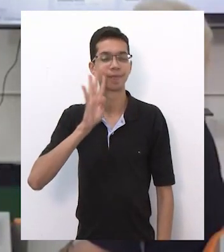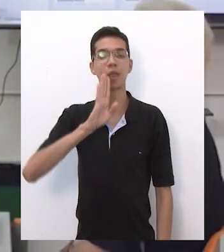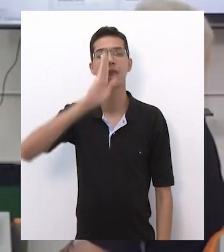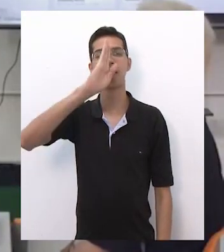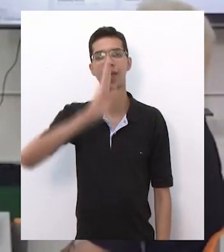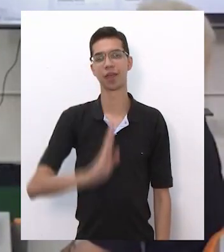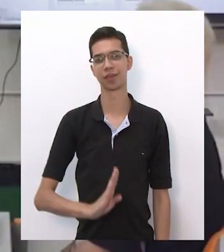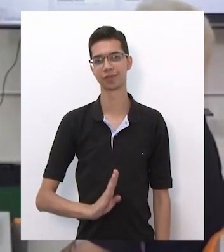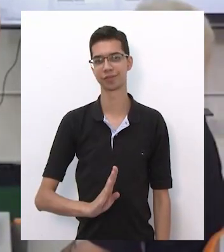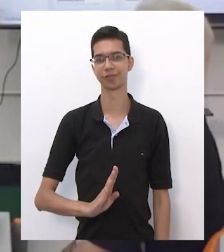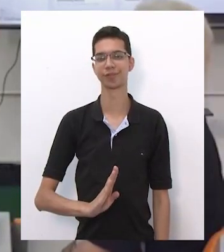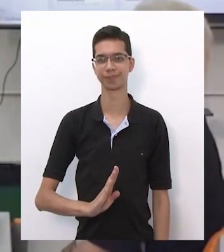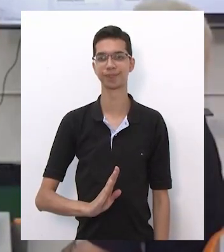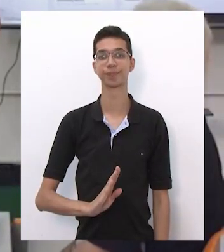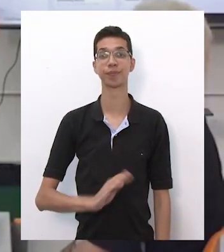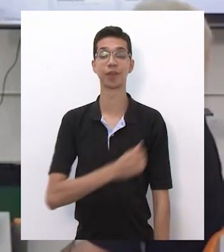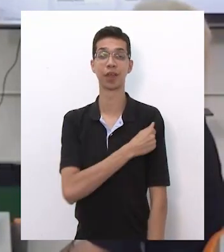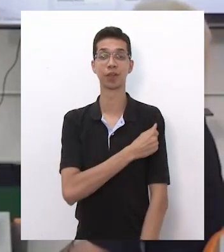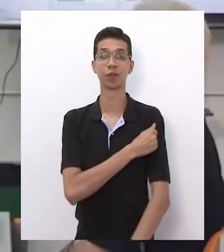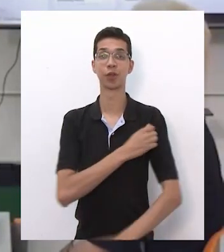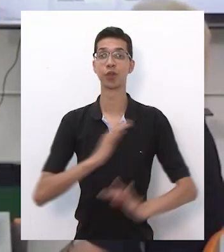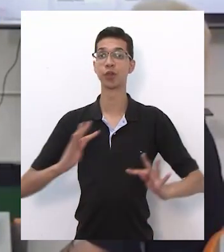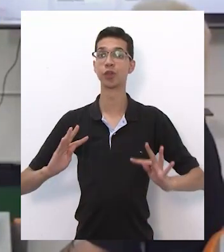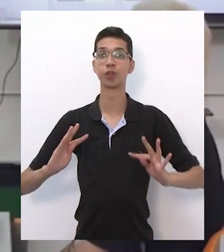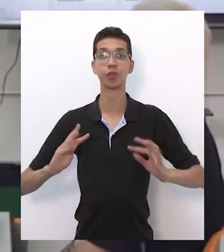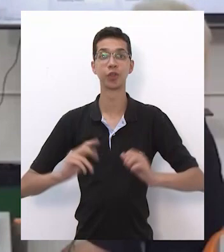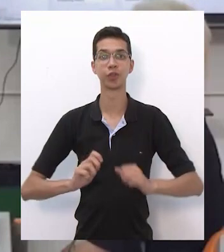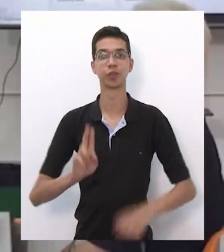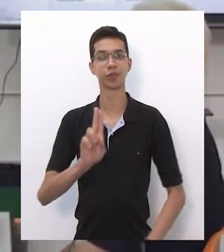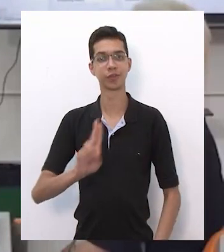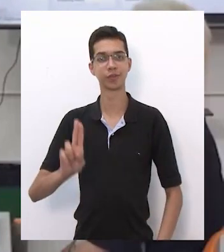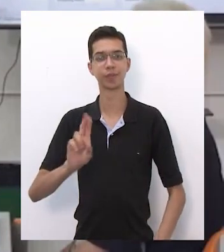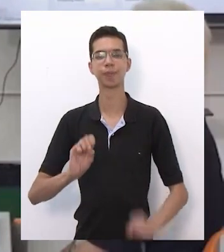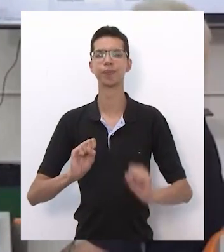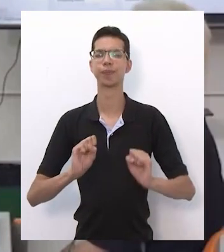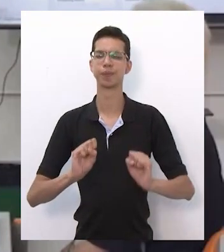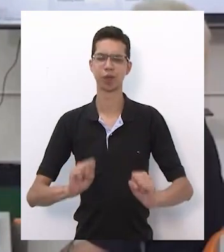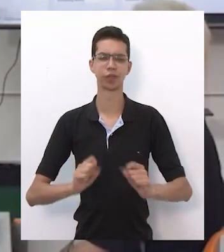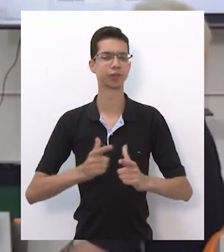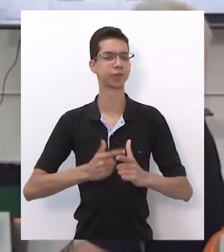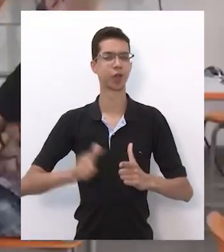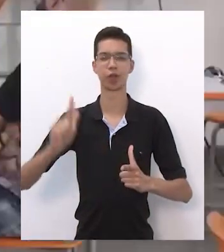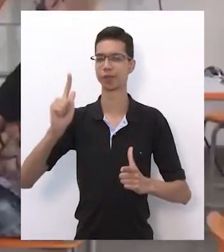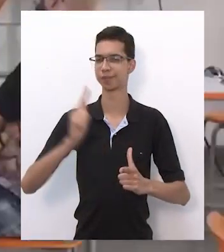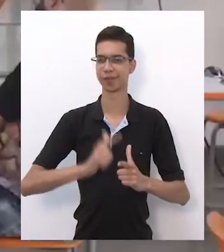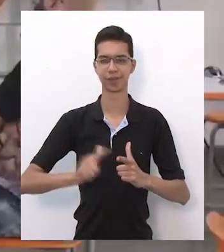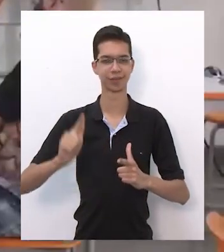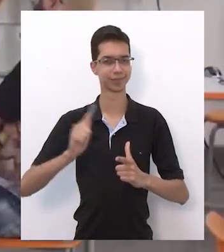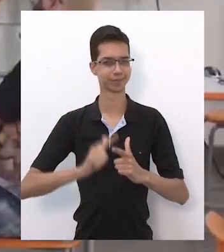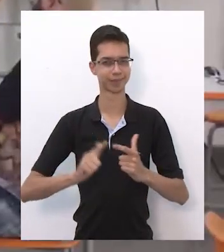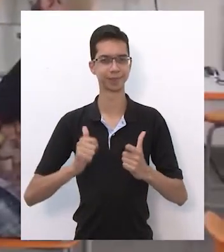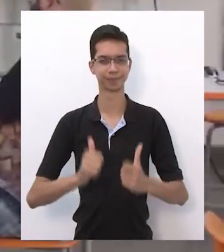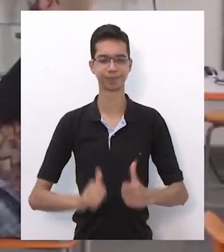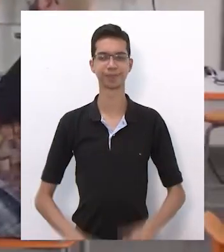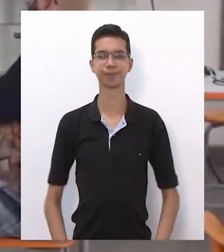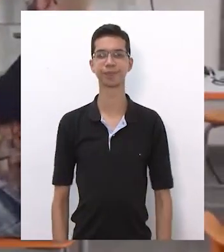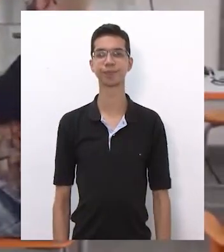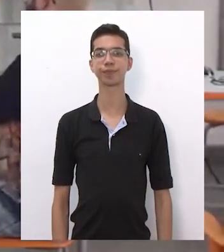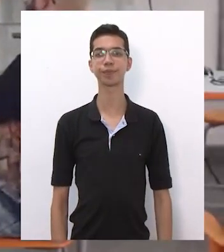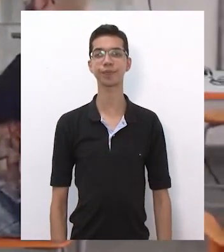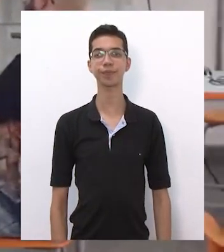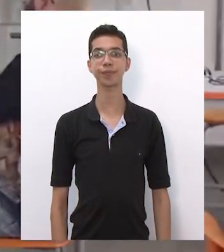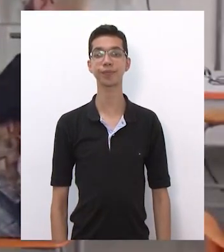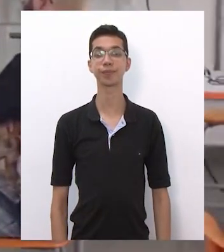gratuito e que todos os alunos podem usar desde o primeiro momento sem maiores problemas, que é o Tinkercad. A ideia é que vocês venham